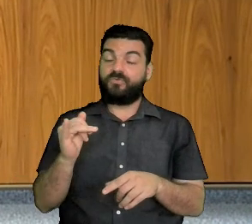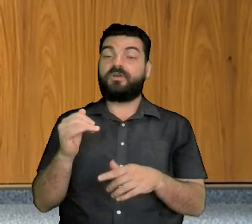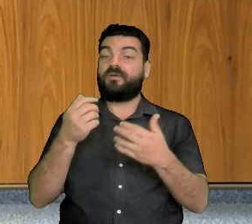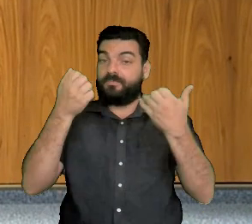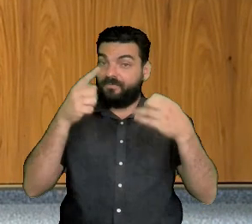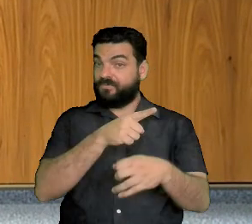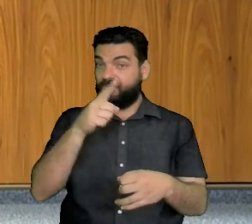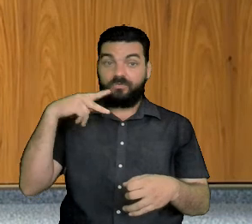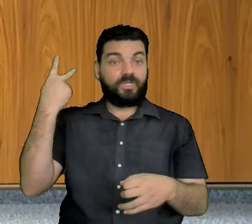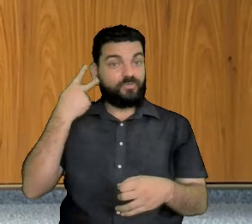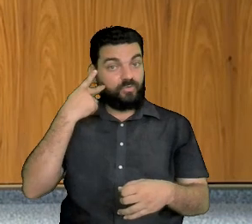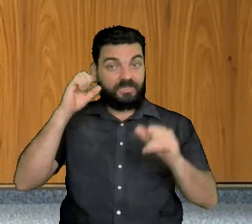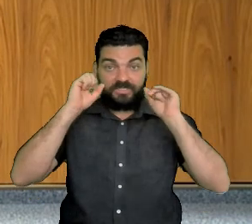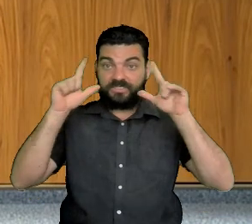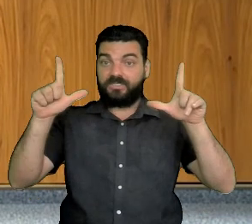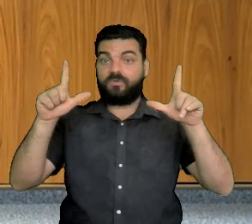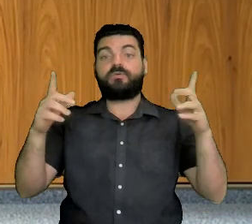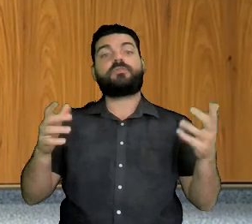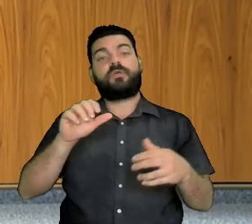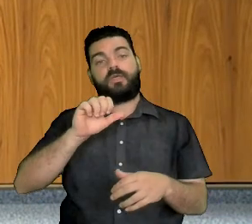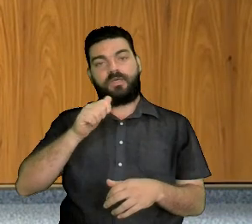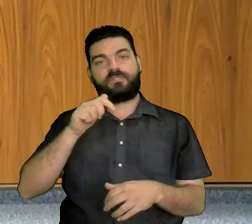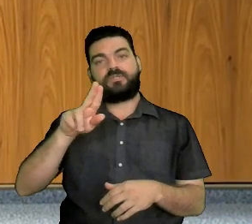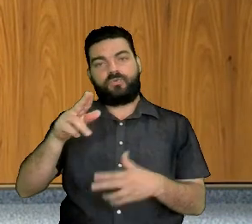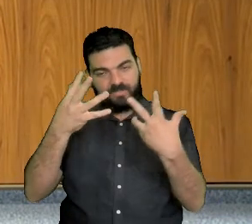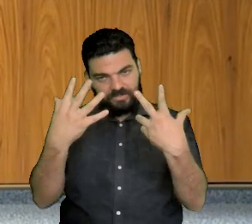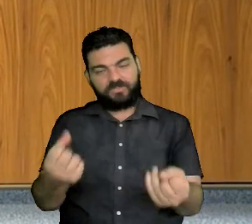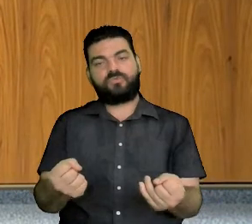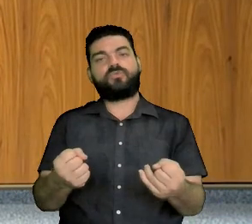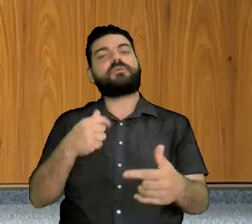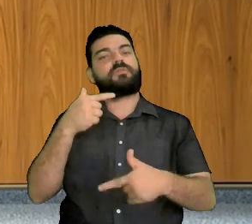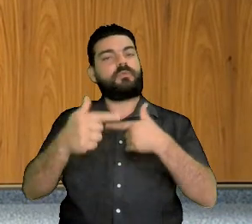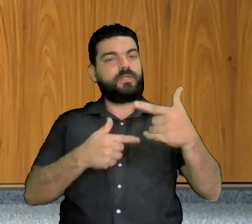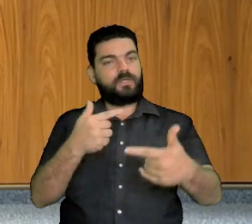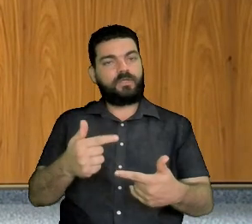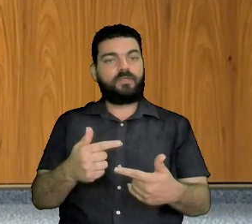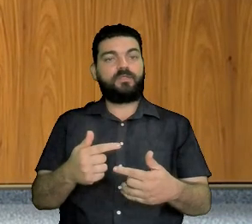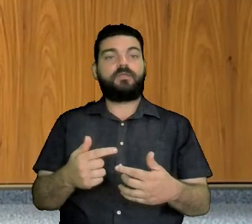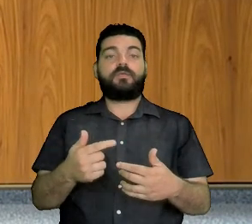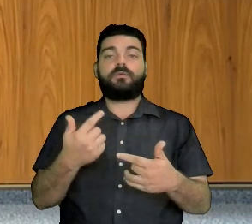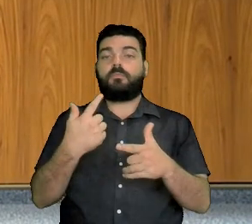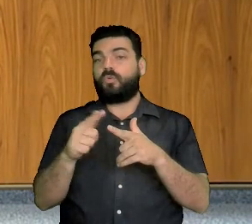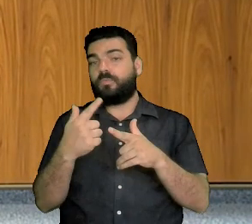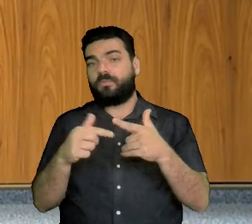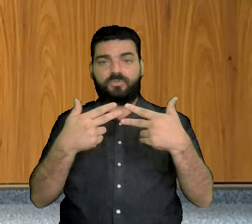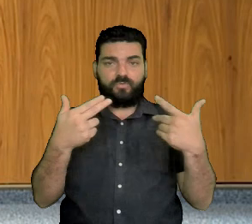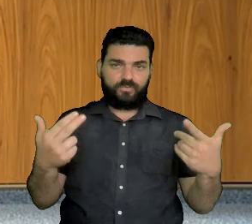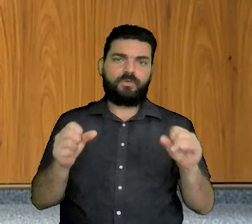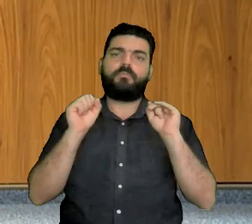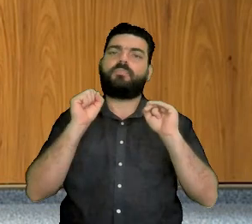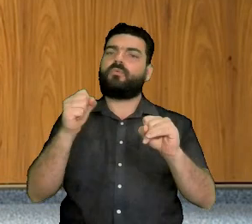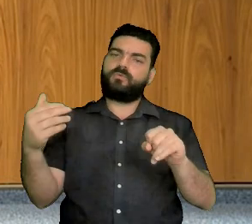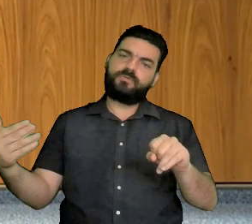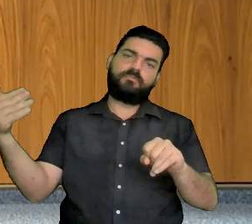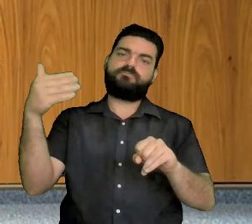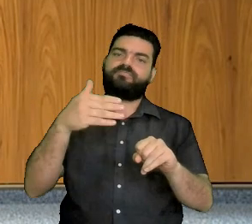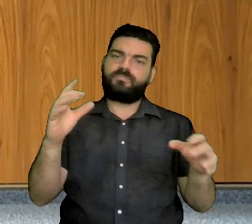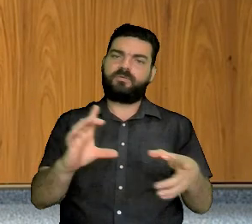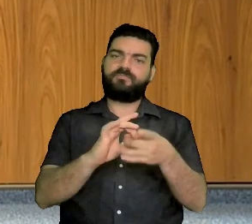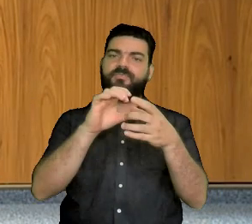responsabilidade e a Advocacia Geral da União colocou a Câmara de Conciliação à disposição dos estados para se